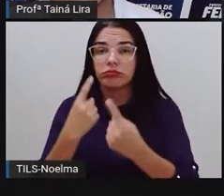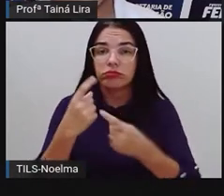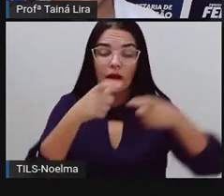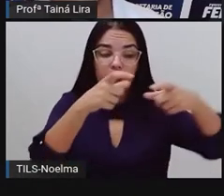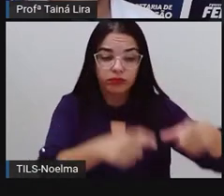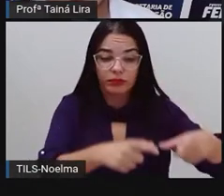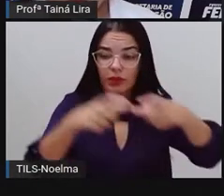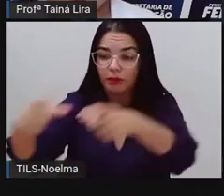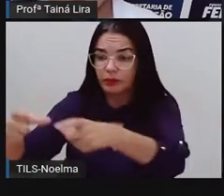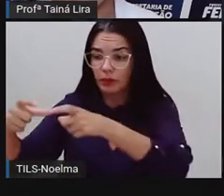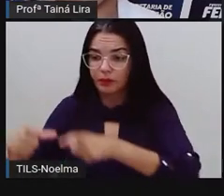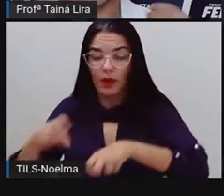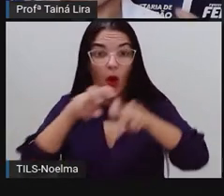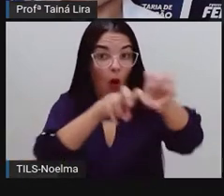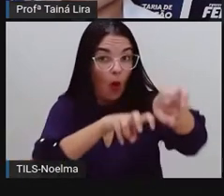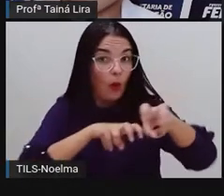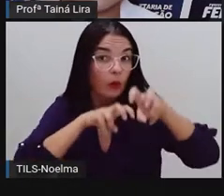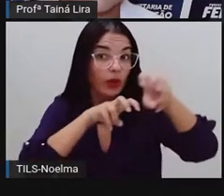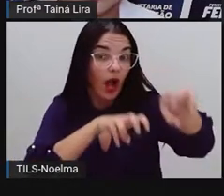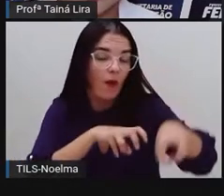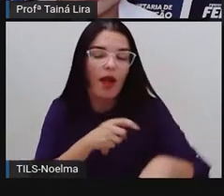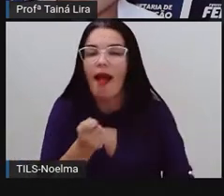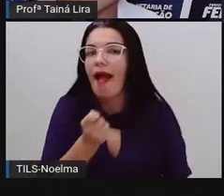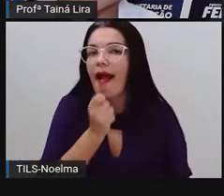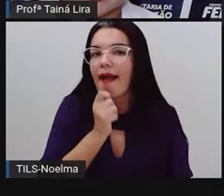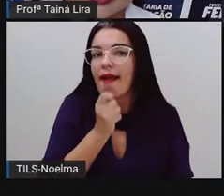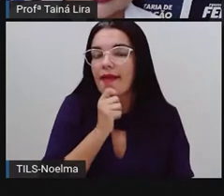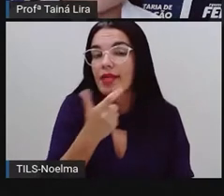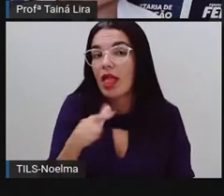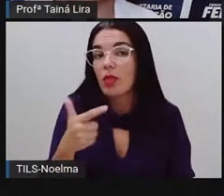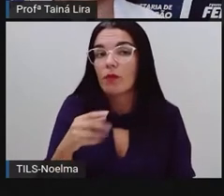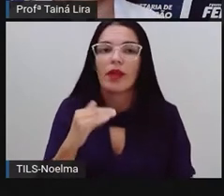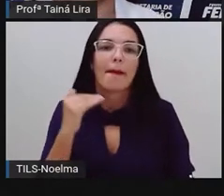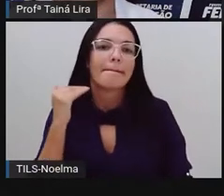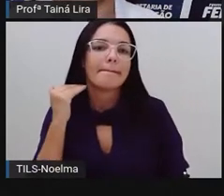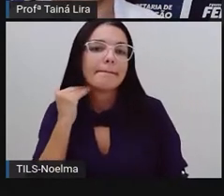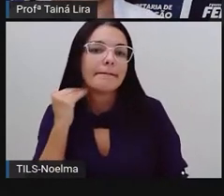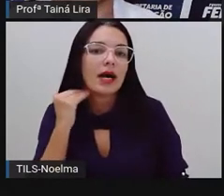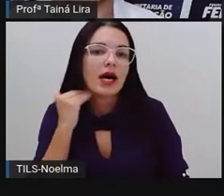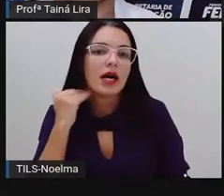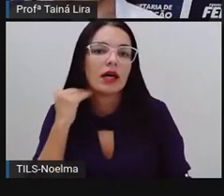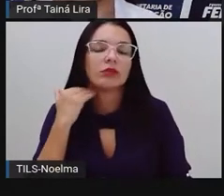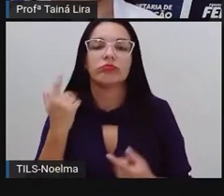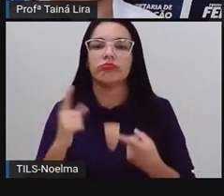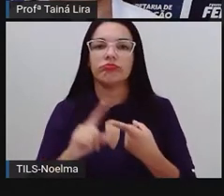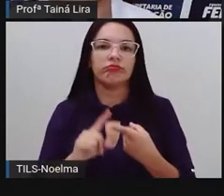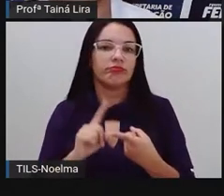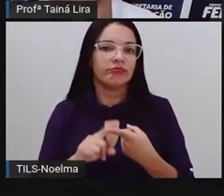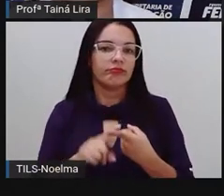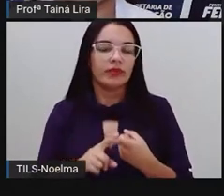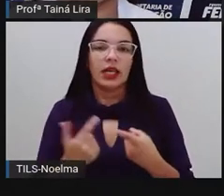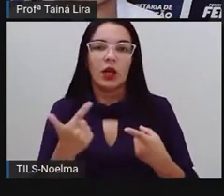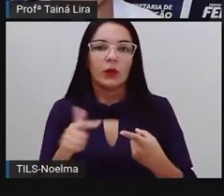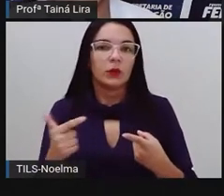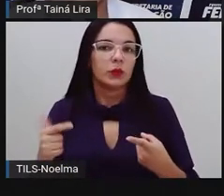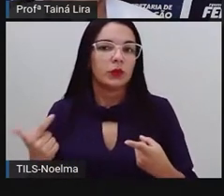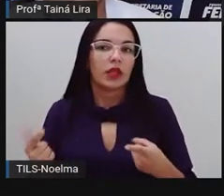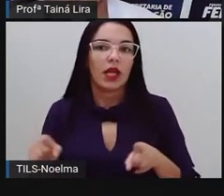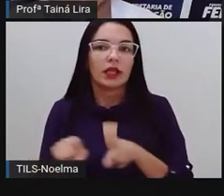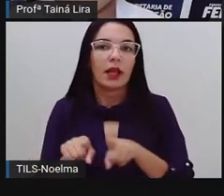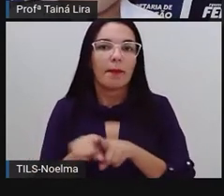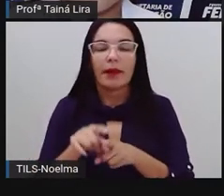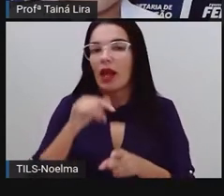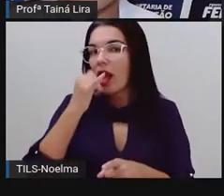é rurais que ainda não não tem né bancos muitas vezes né Pode não